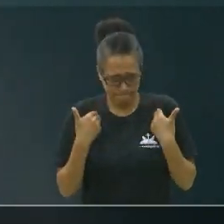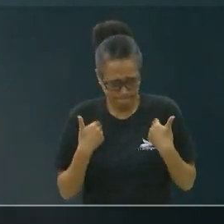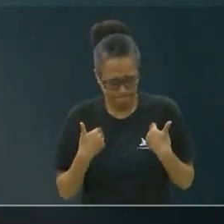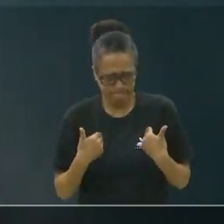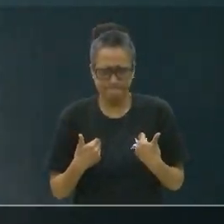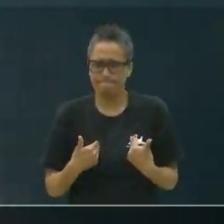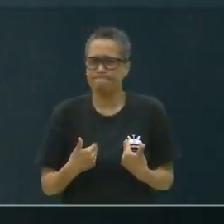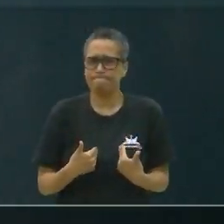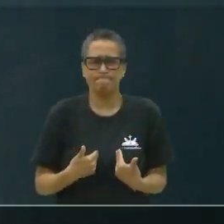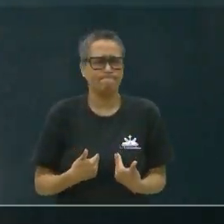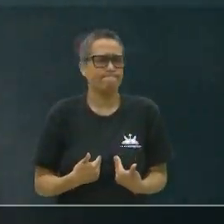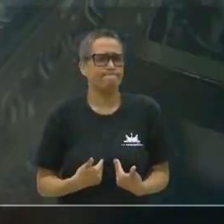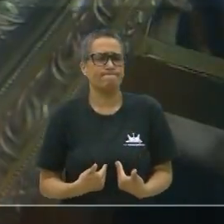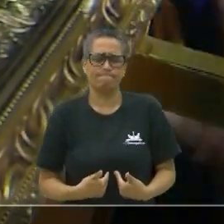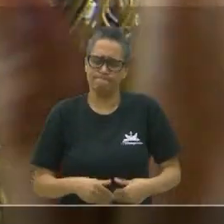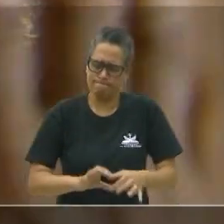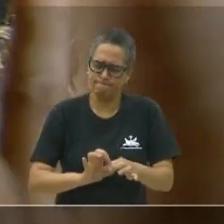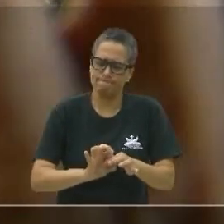e hoje eu sou